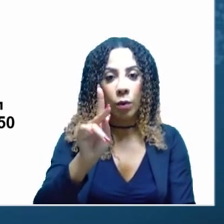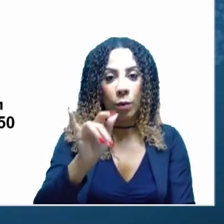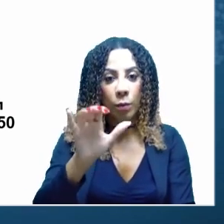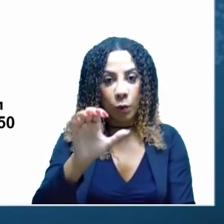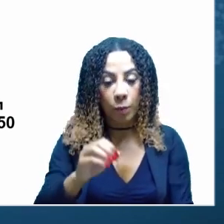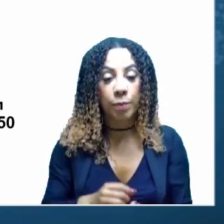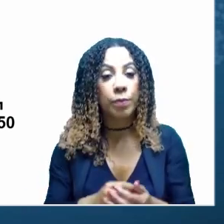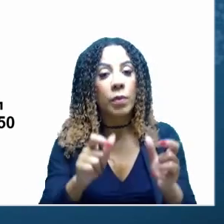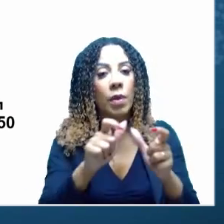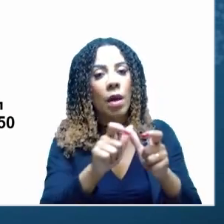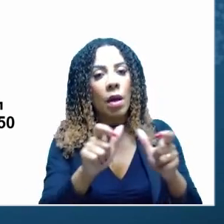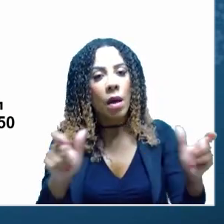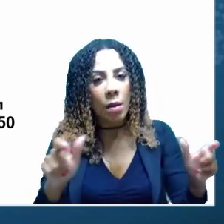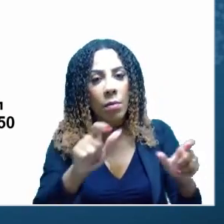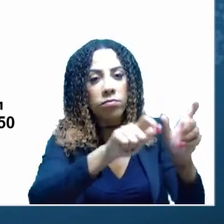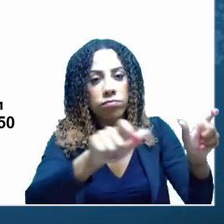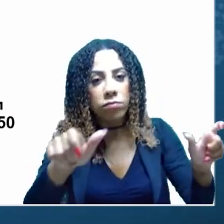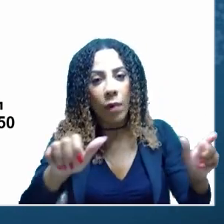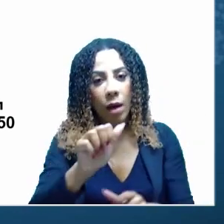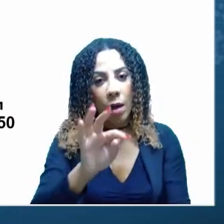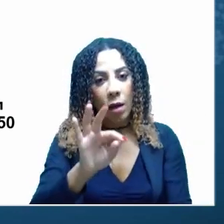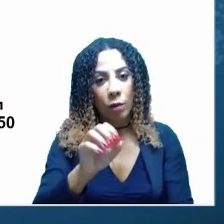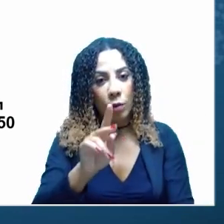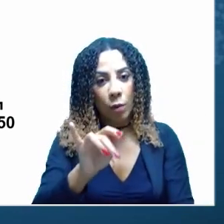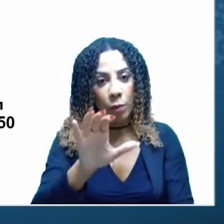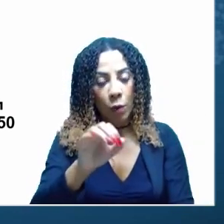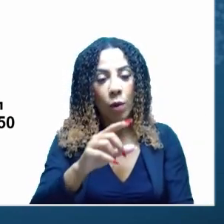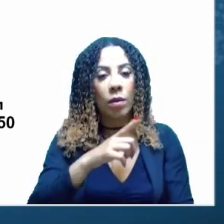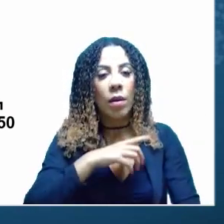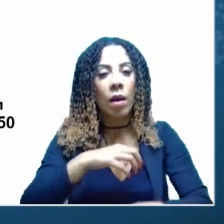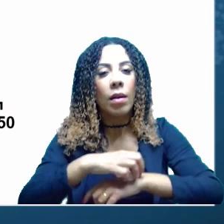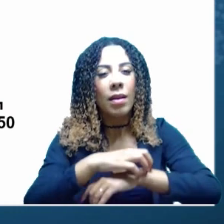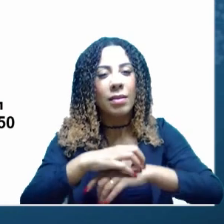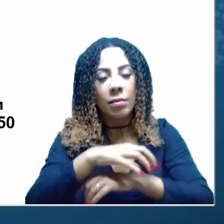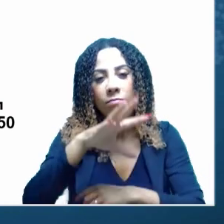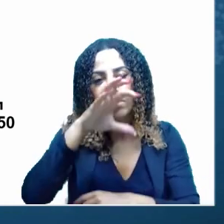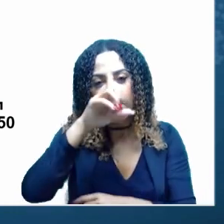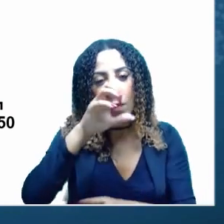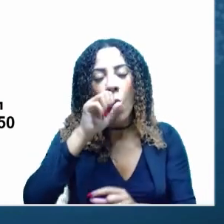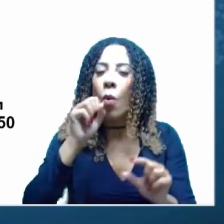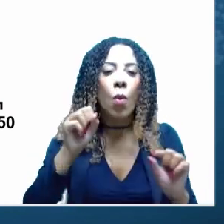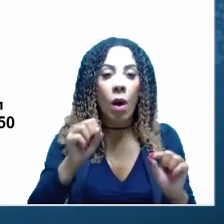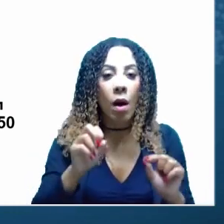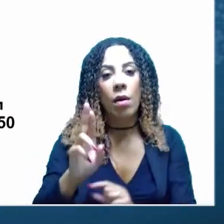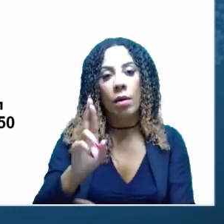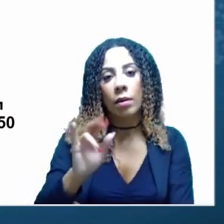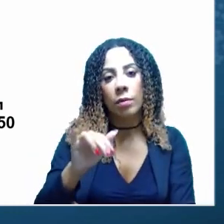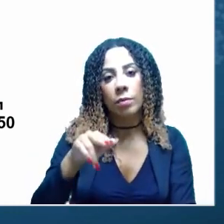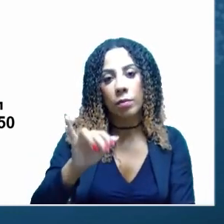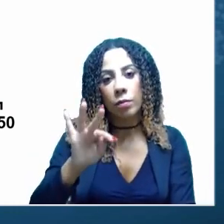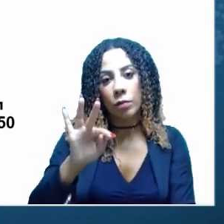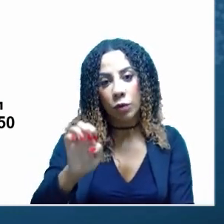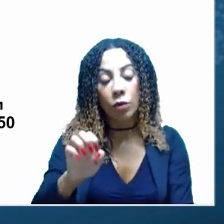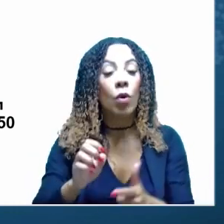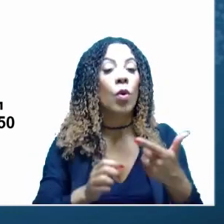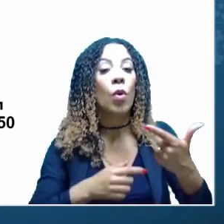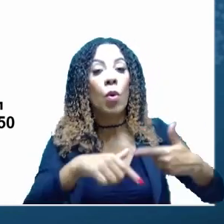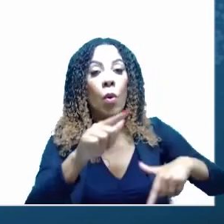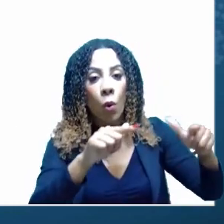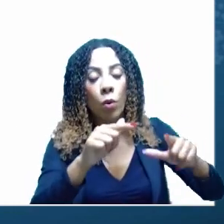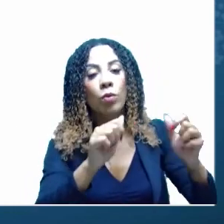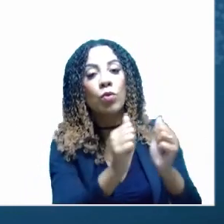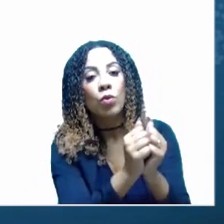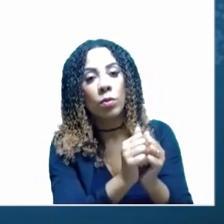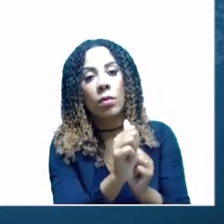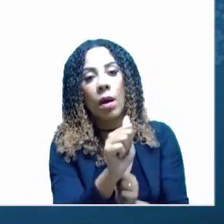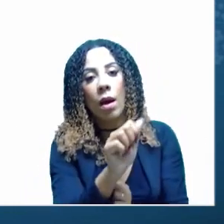indivíduos atópicos apresentavam alergias respiratórias como rinite e outros acompanhados com asma.